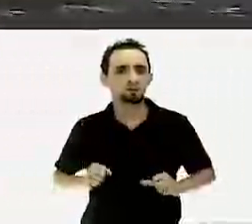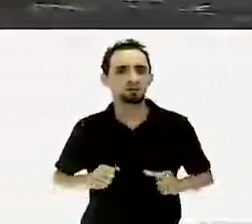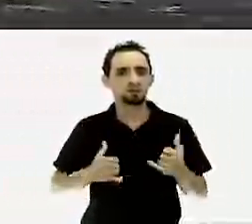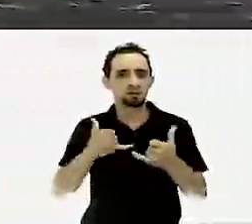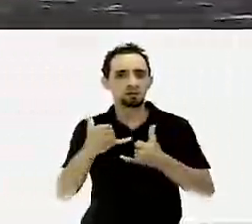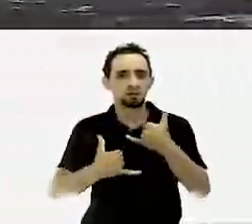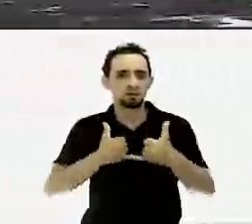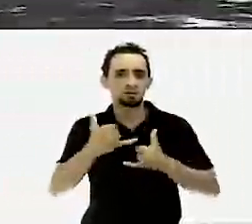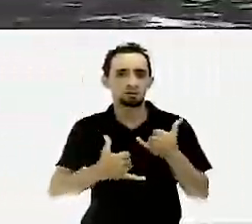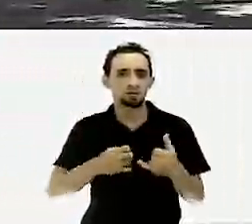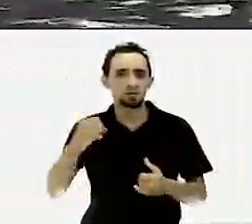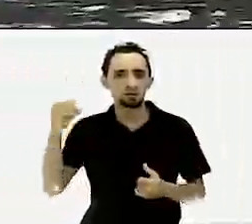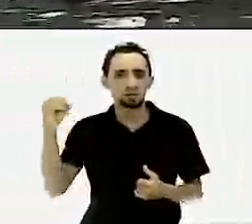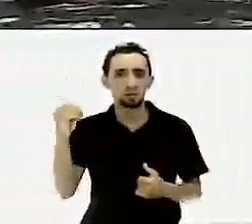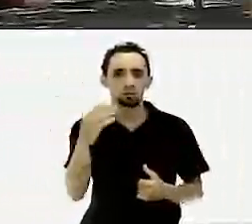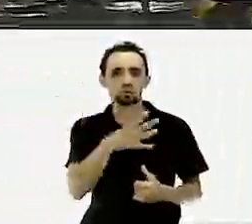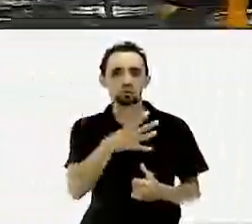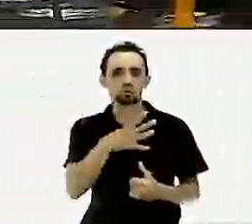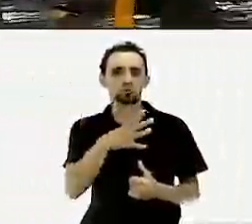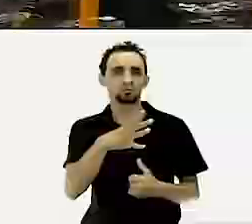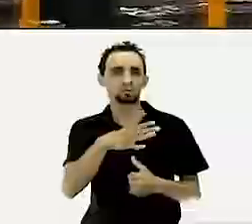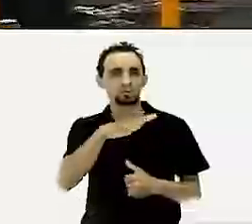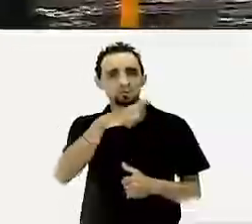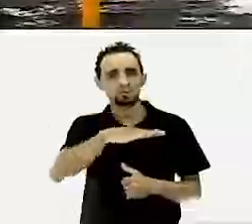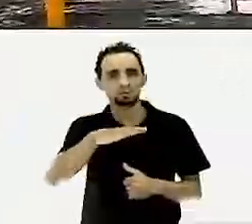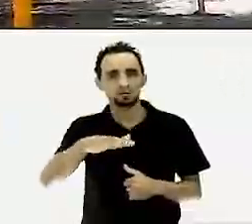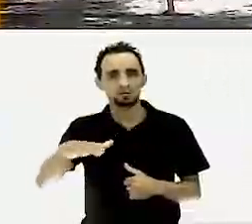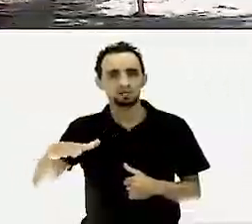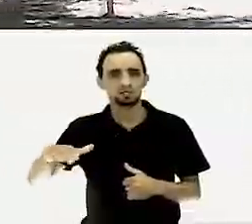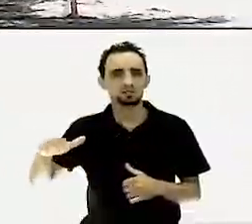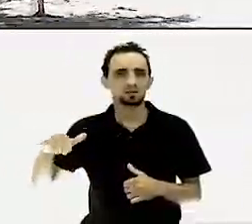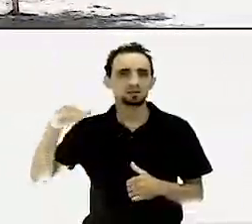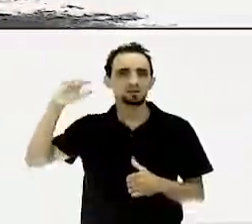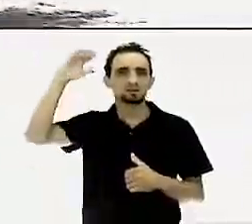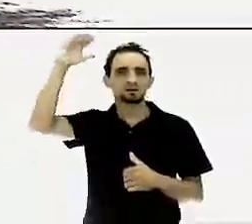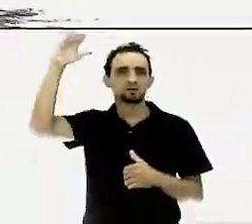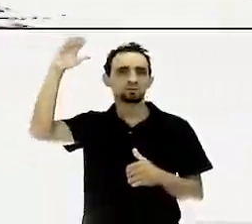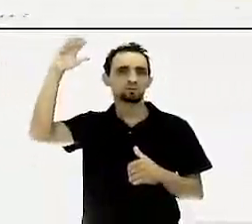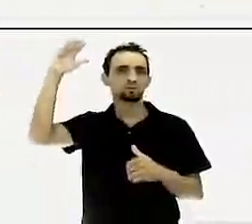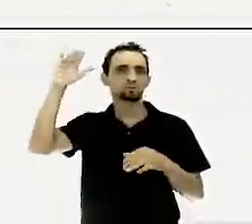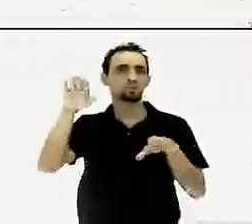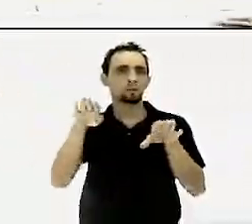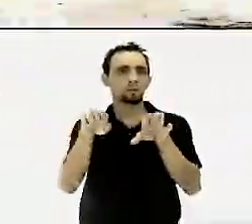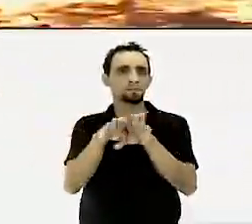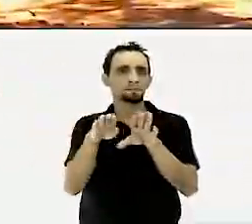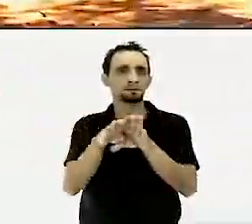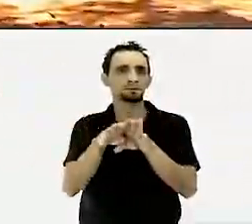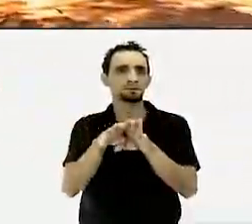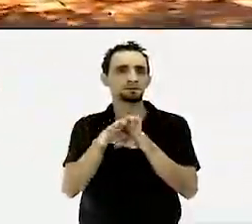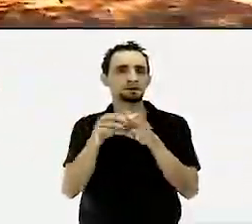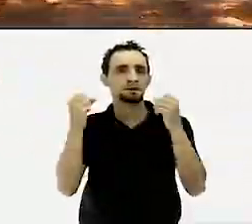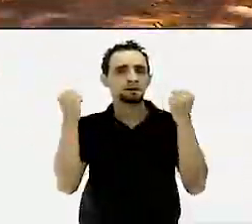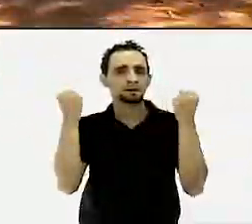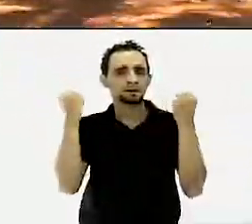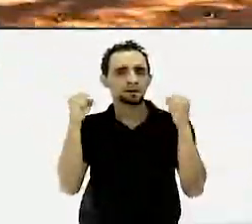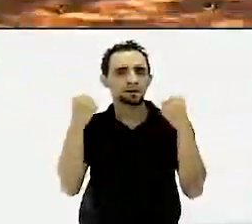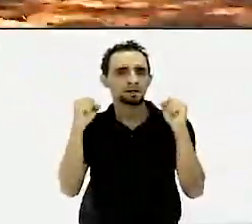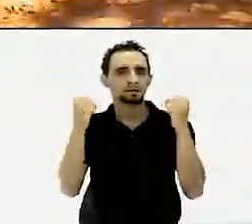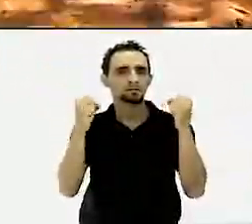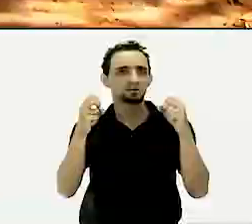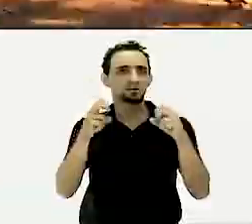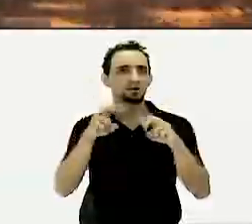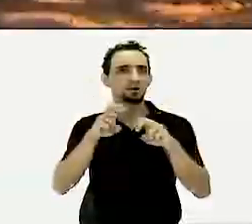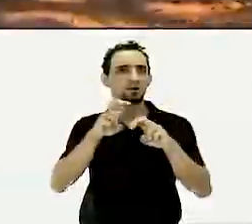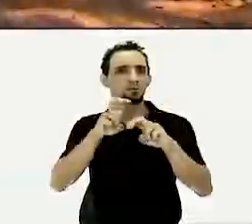para embelezamento estética do campo e segurança para as famílias, e principalmente das crianças do bairro. E os galhos